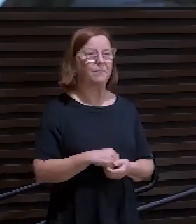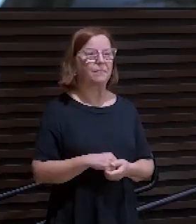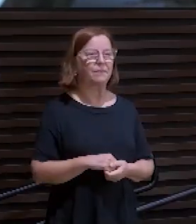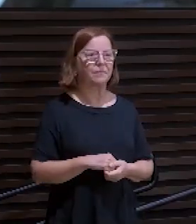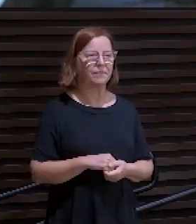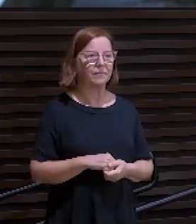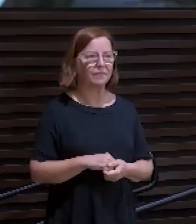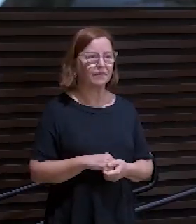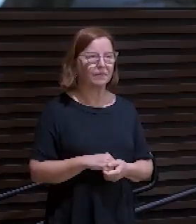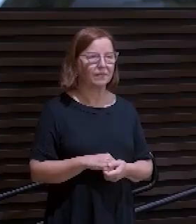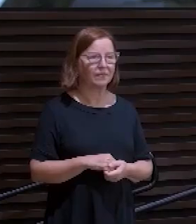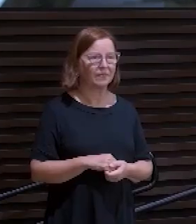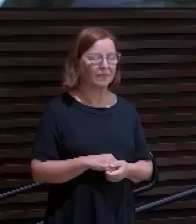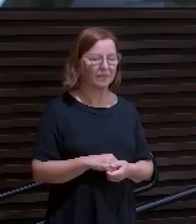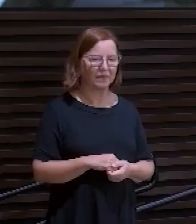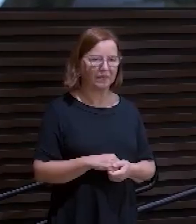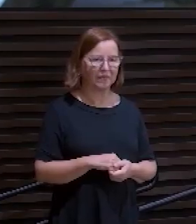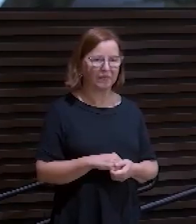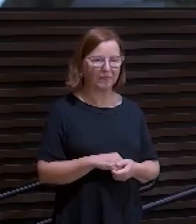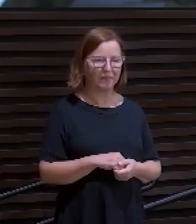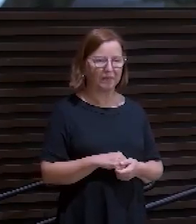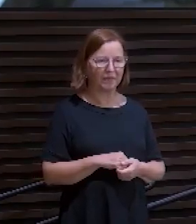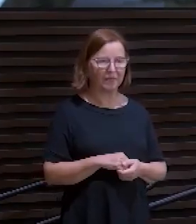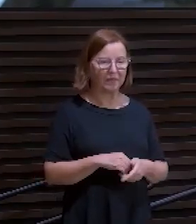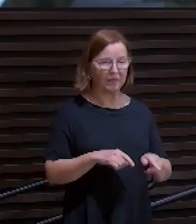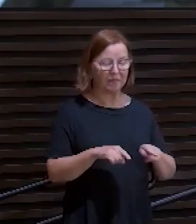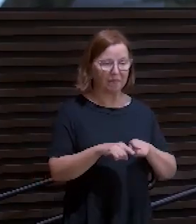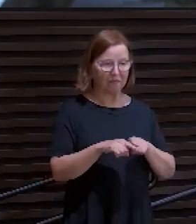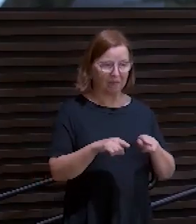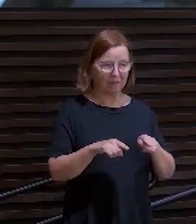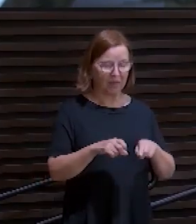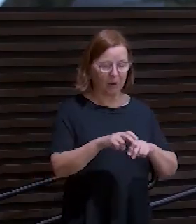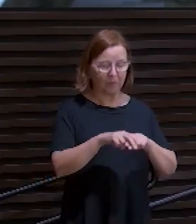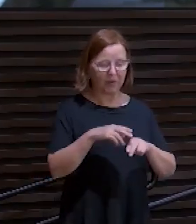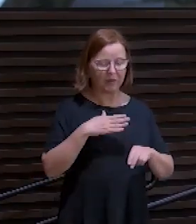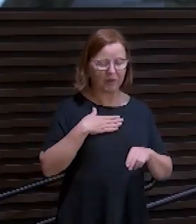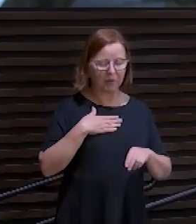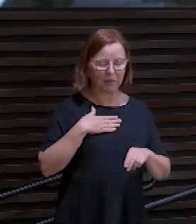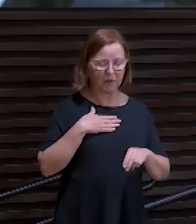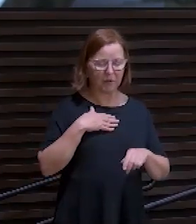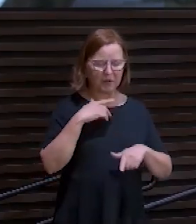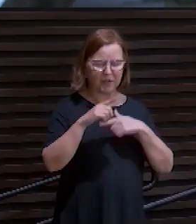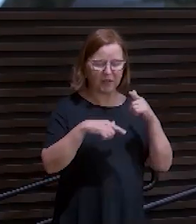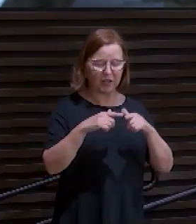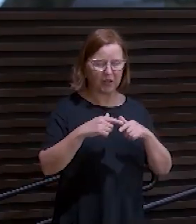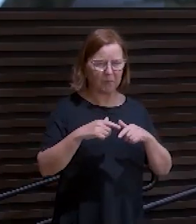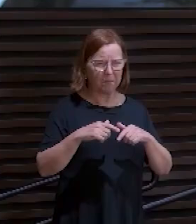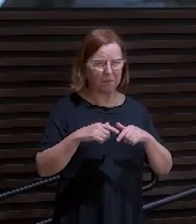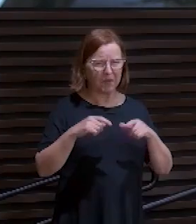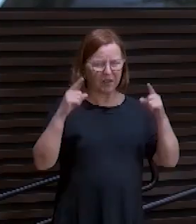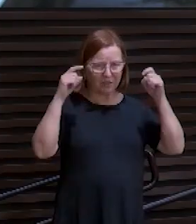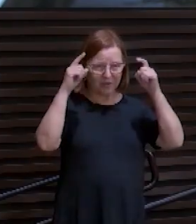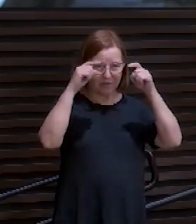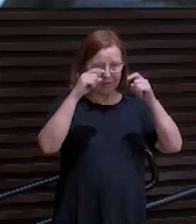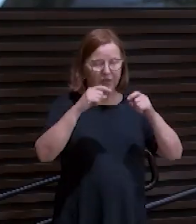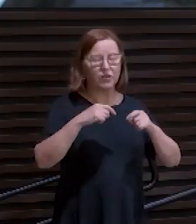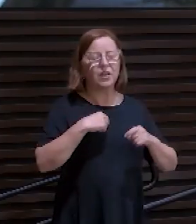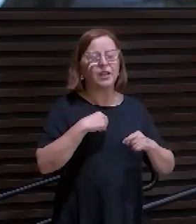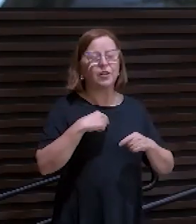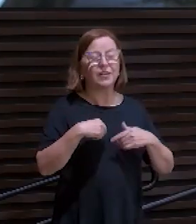Mas o fruto do meu penoso trabalho, eu vou dar a vocês, que não merecem.